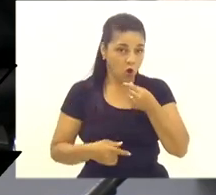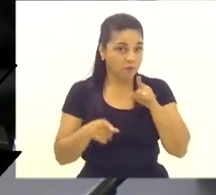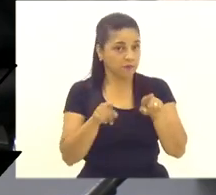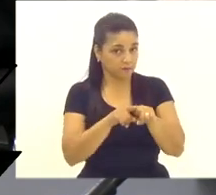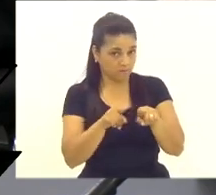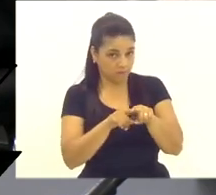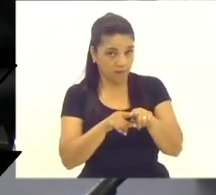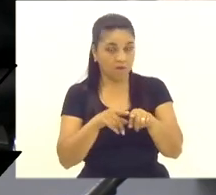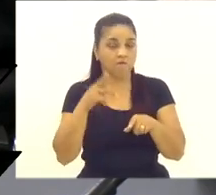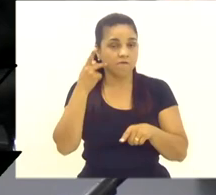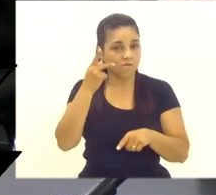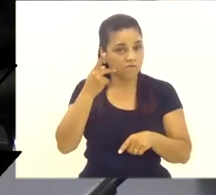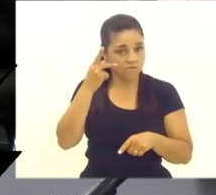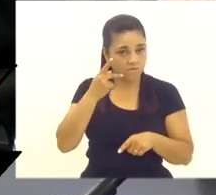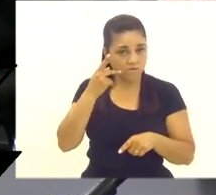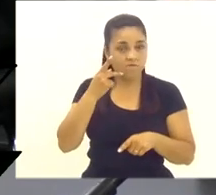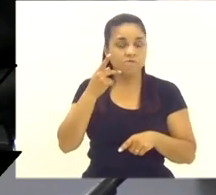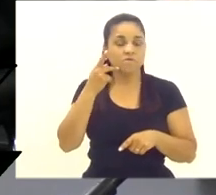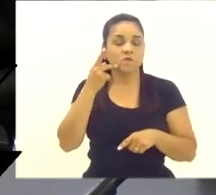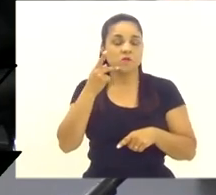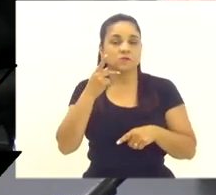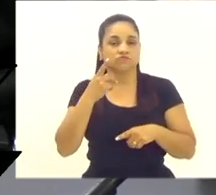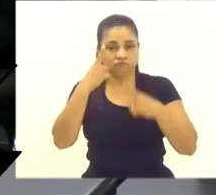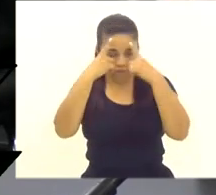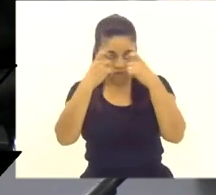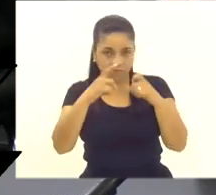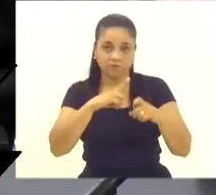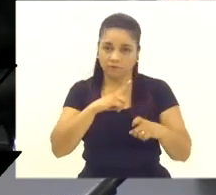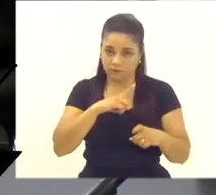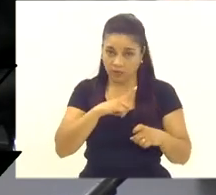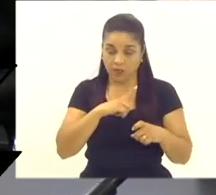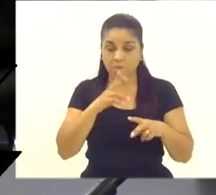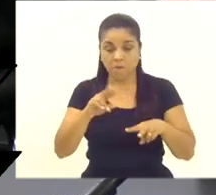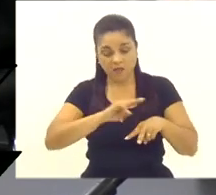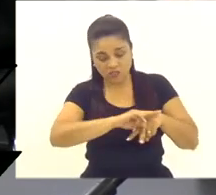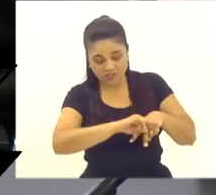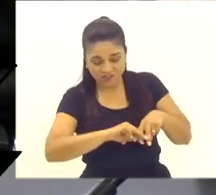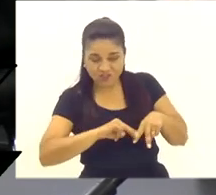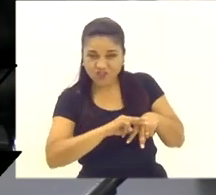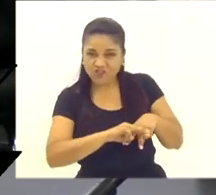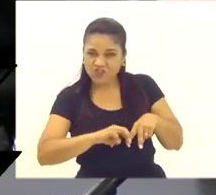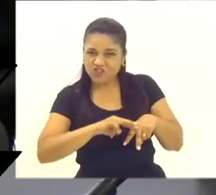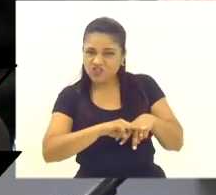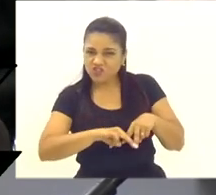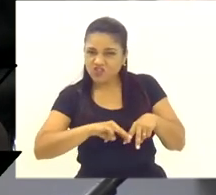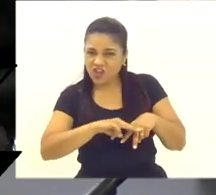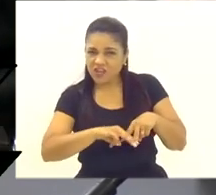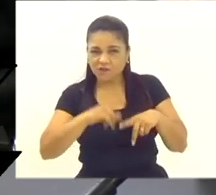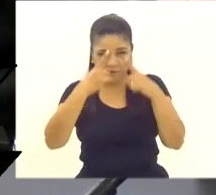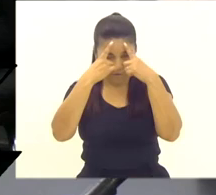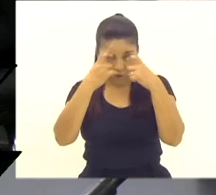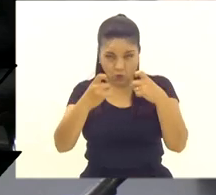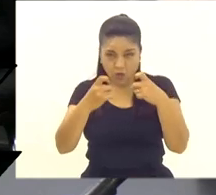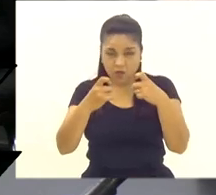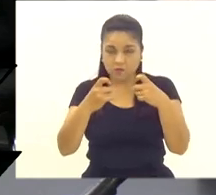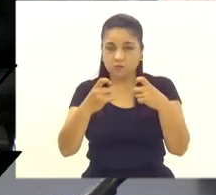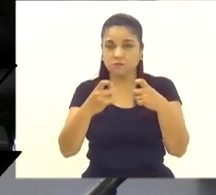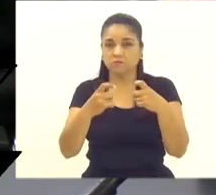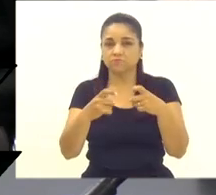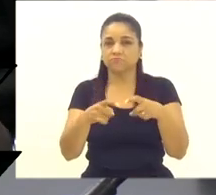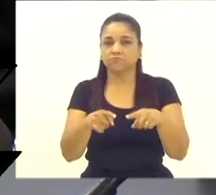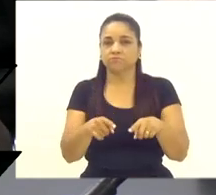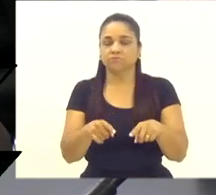né mas a violência política de gênero ela é também ela tem uma